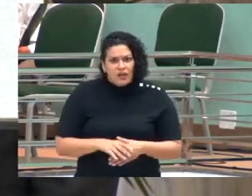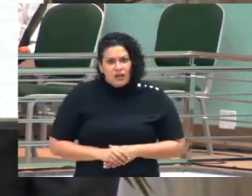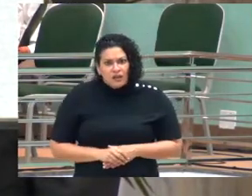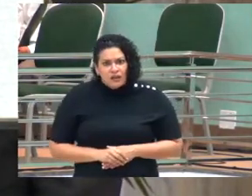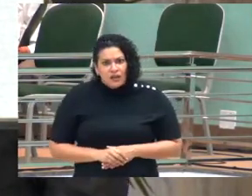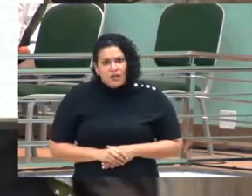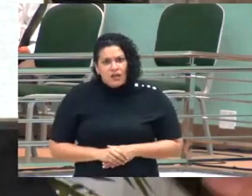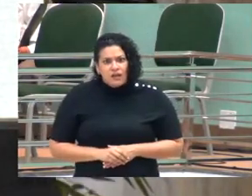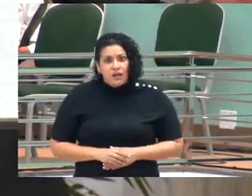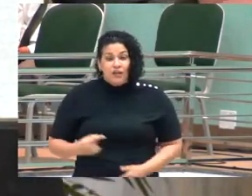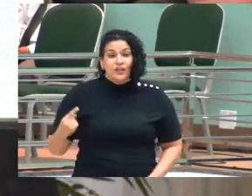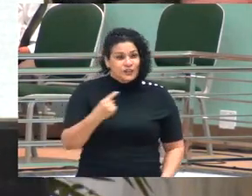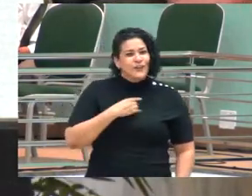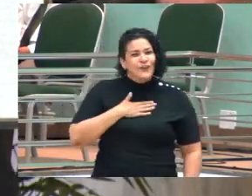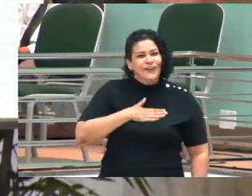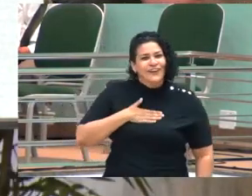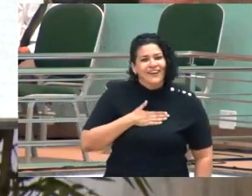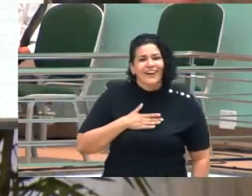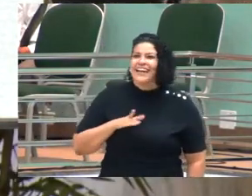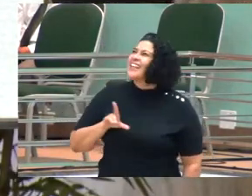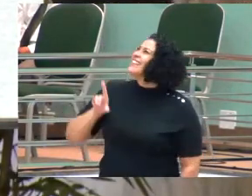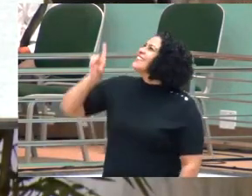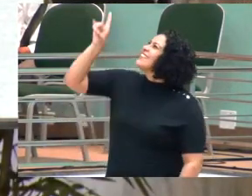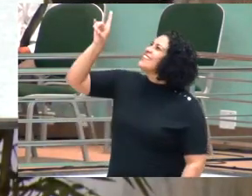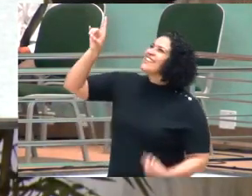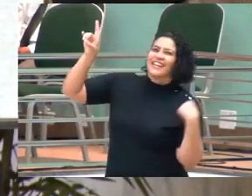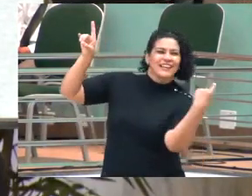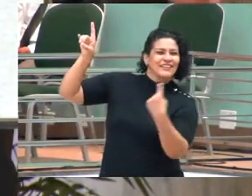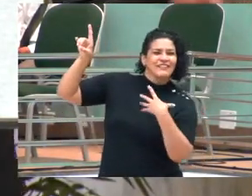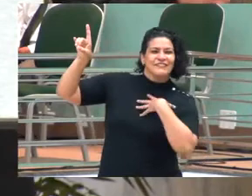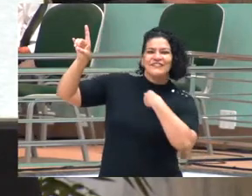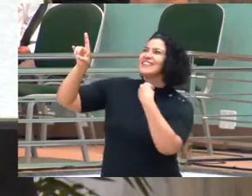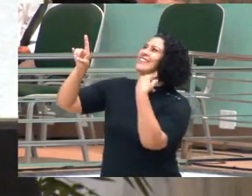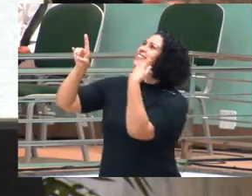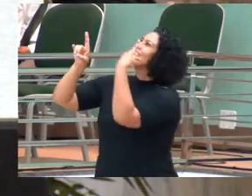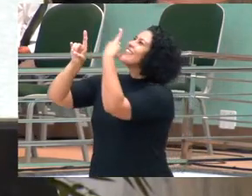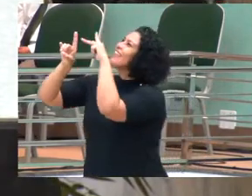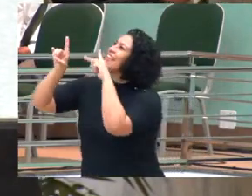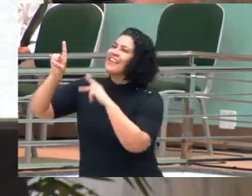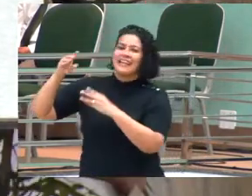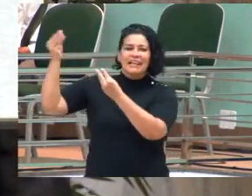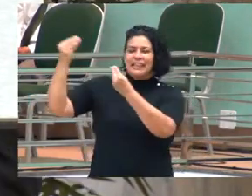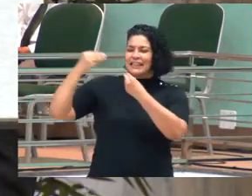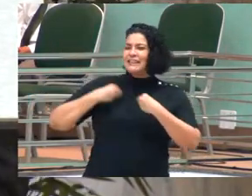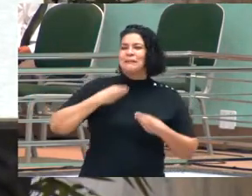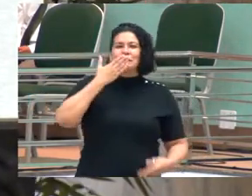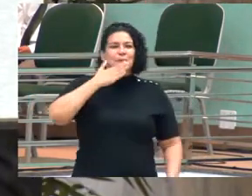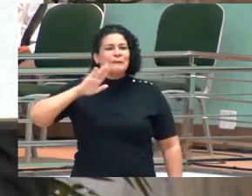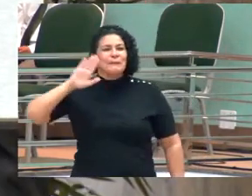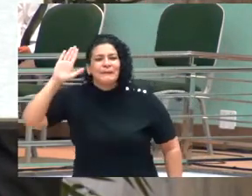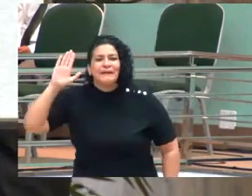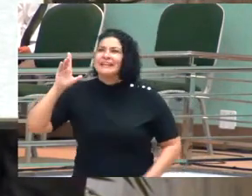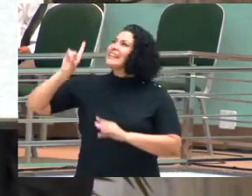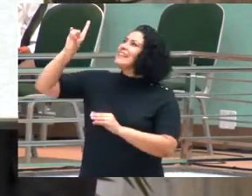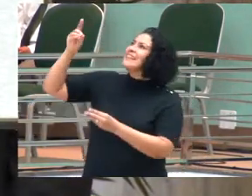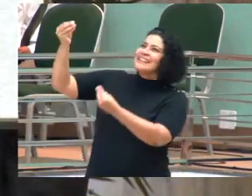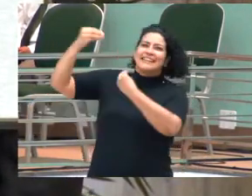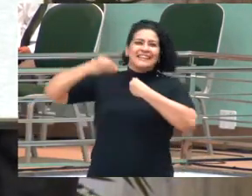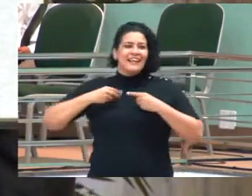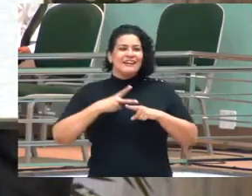ouvir falar que somos filhos de Deus, que somos co-herdeiros da promessa, que somos vitoriosos em Cristo. É